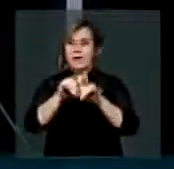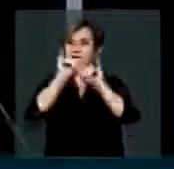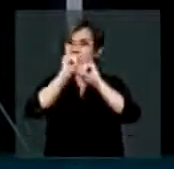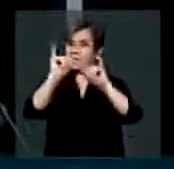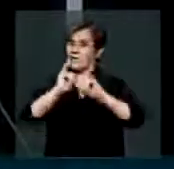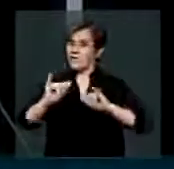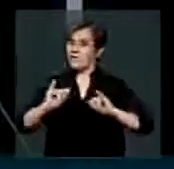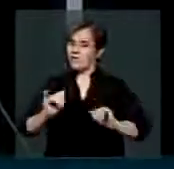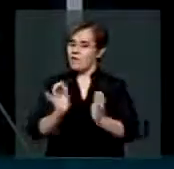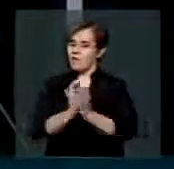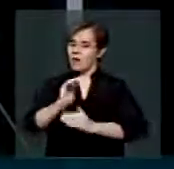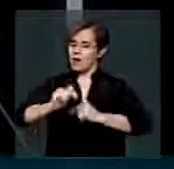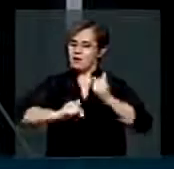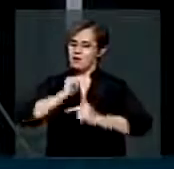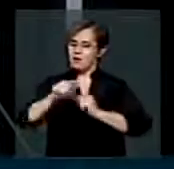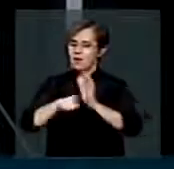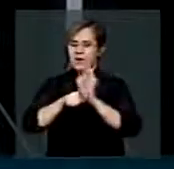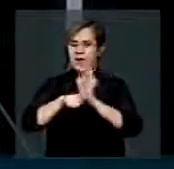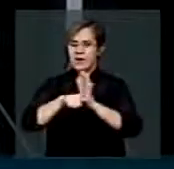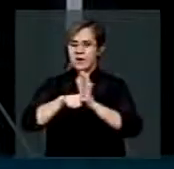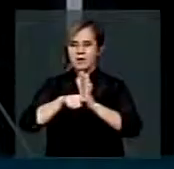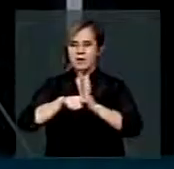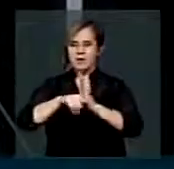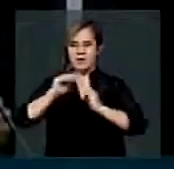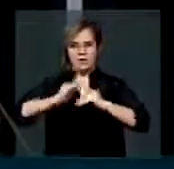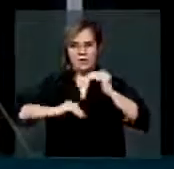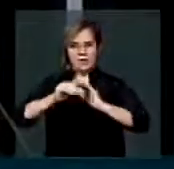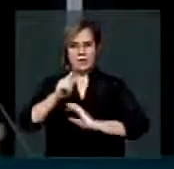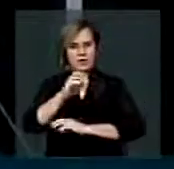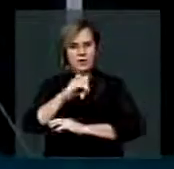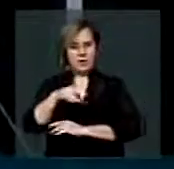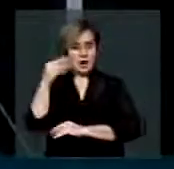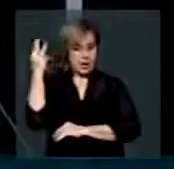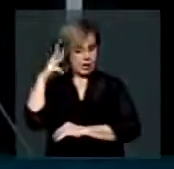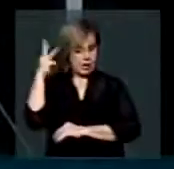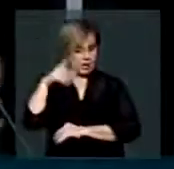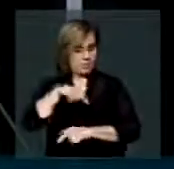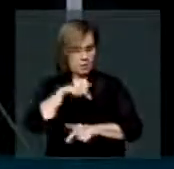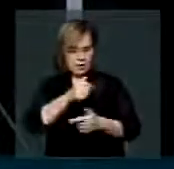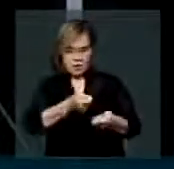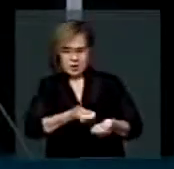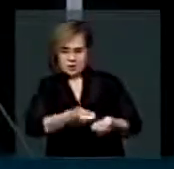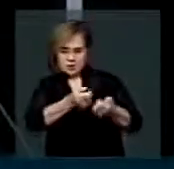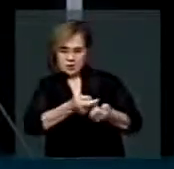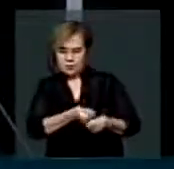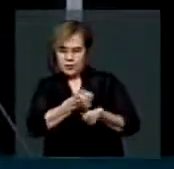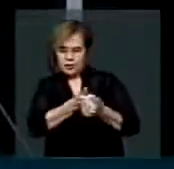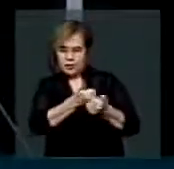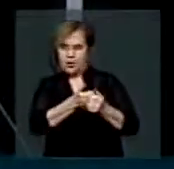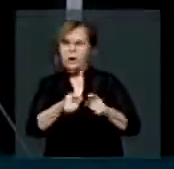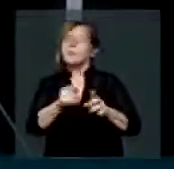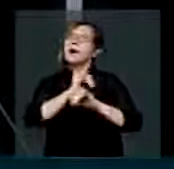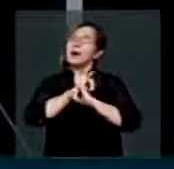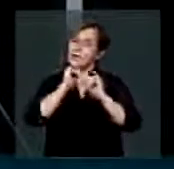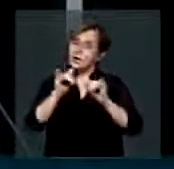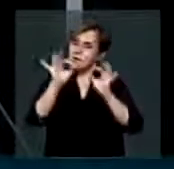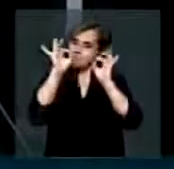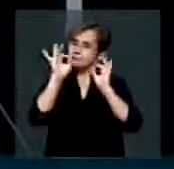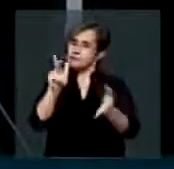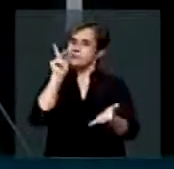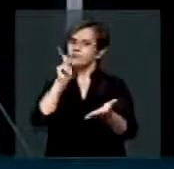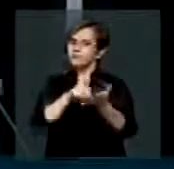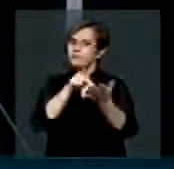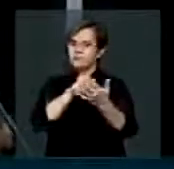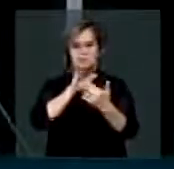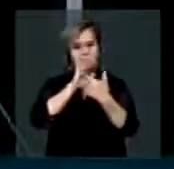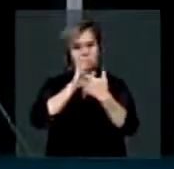informar a esses maranhenses sofridos que têm sido enrolados, enganados, levar informações